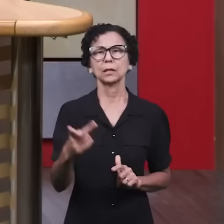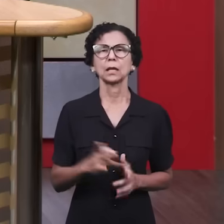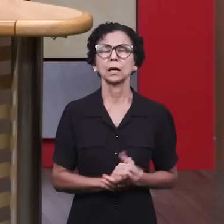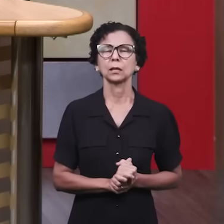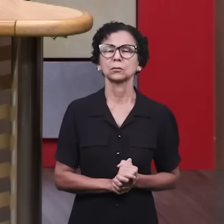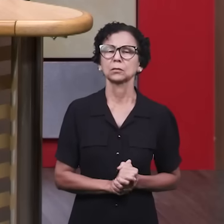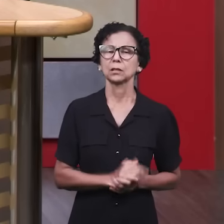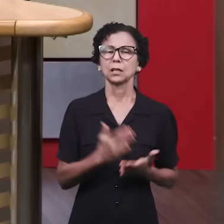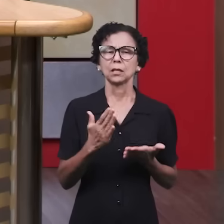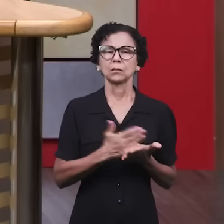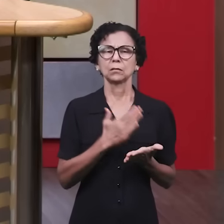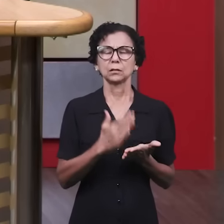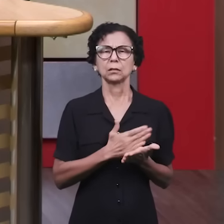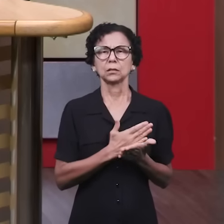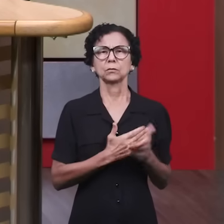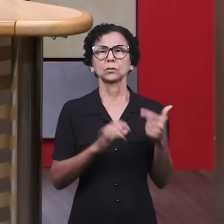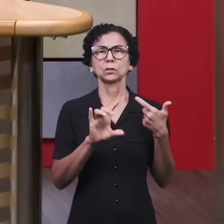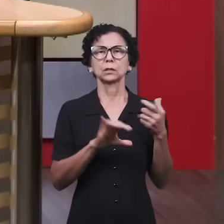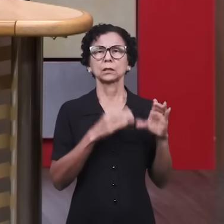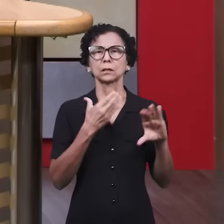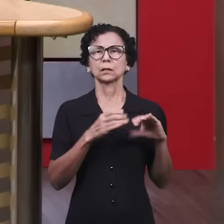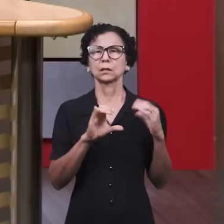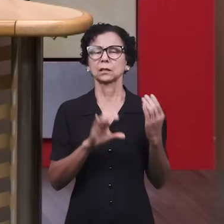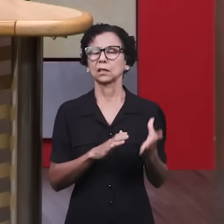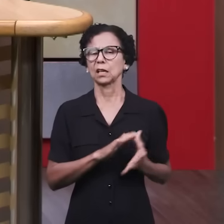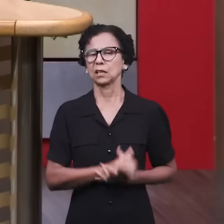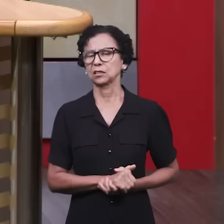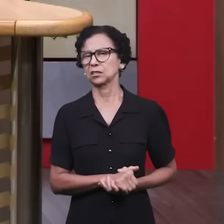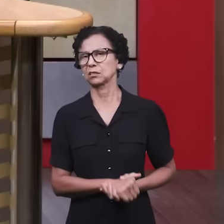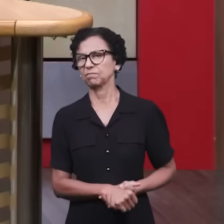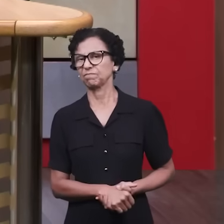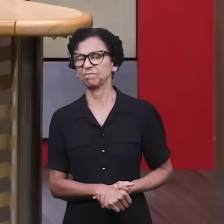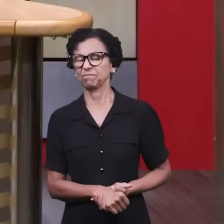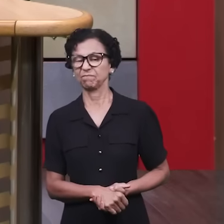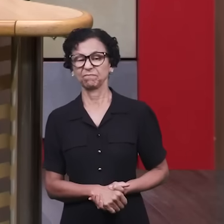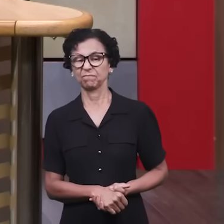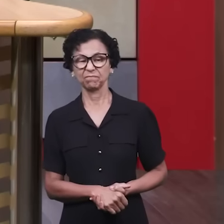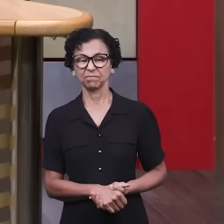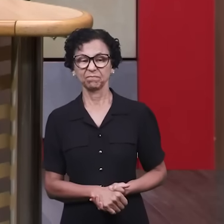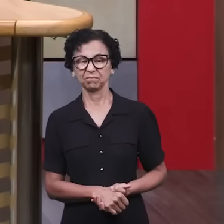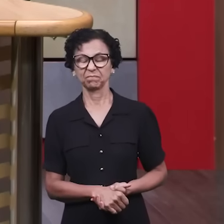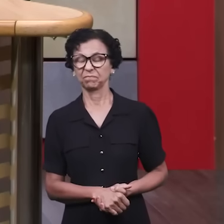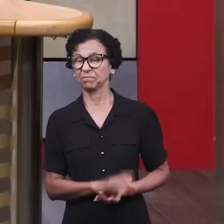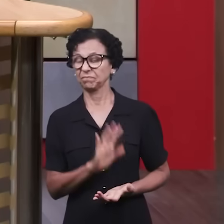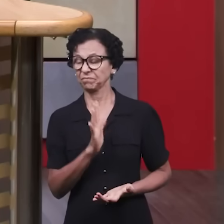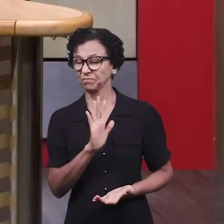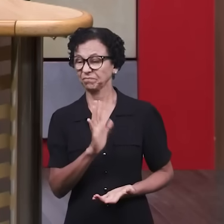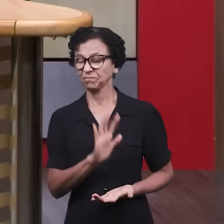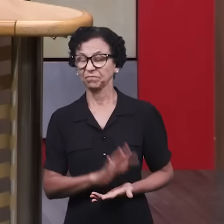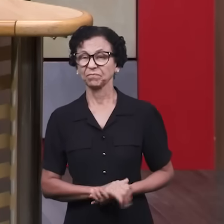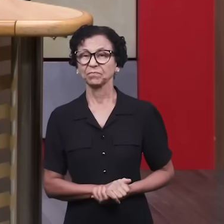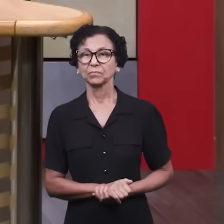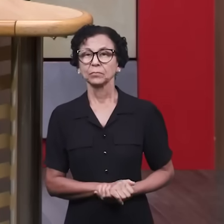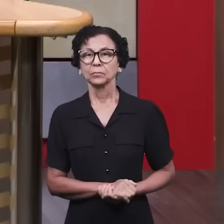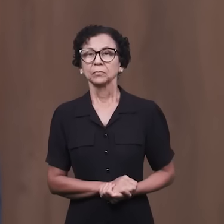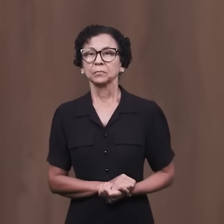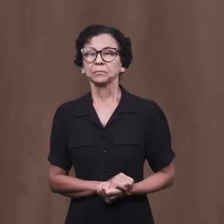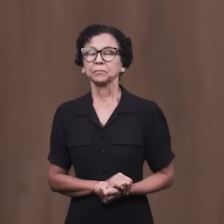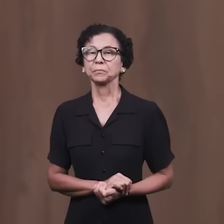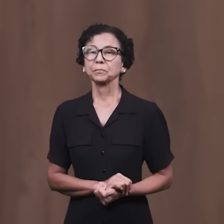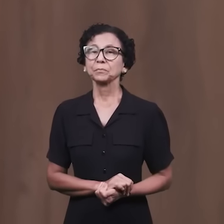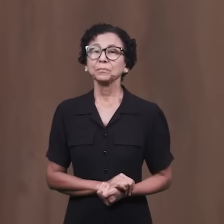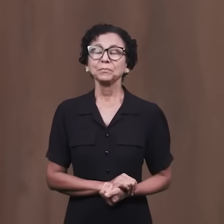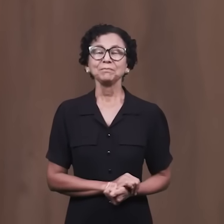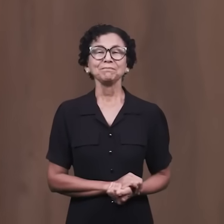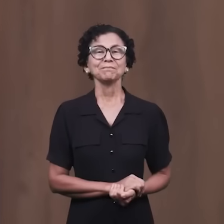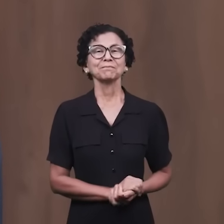não falavam coisa boa do livro de Cantares, não. Não. Não vale, então, nem a pena pronunciar aqui. Então, mas ali tinha um segredo, né? É aí